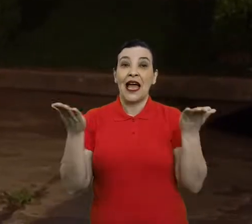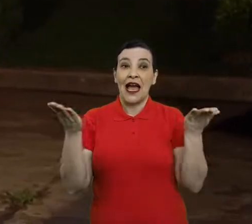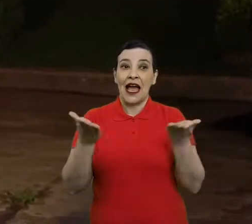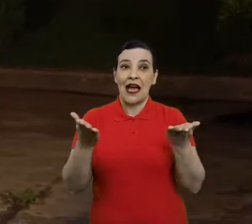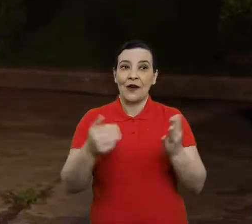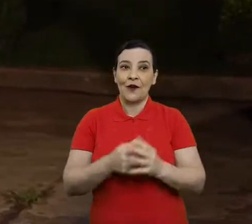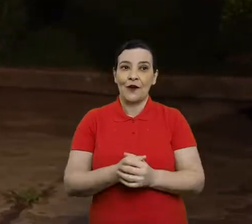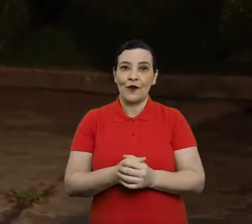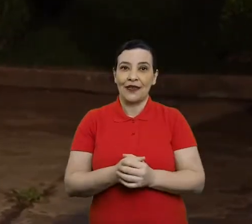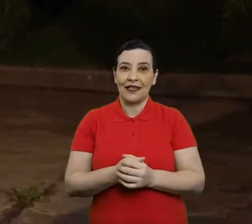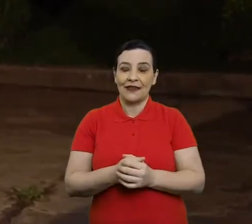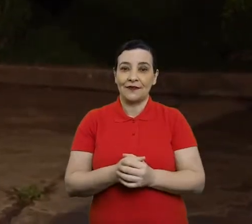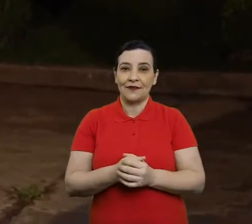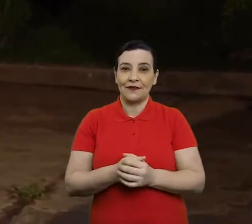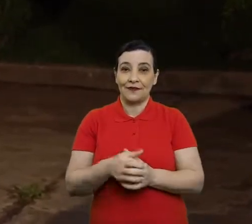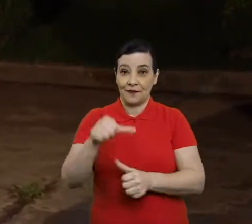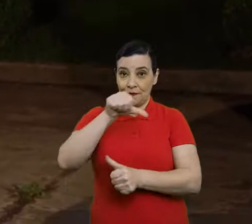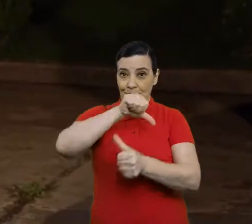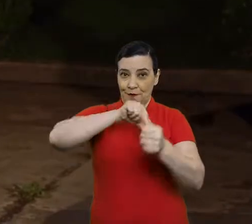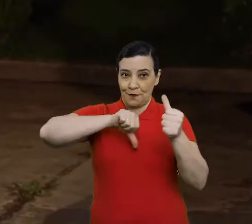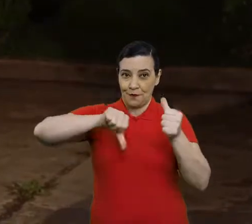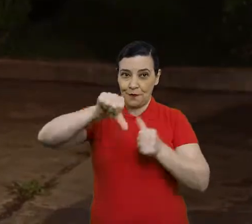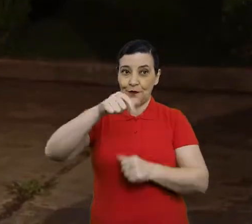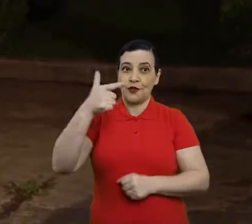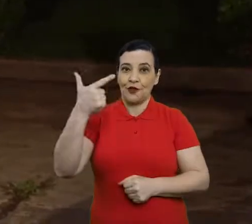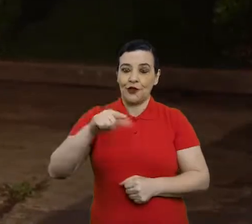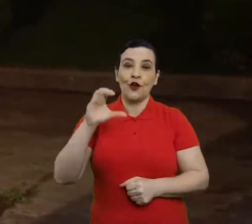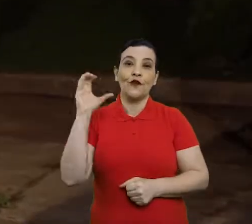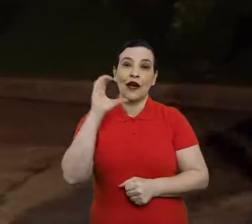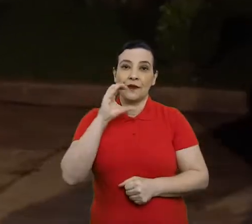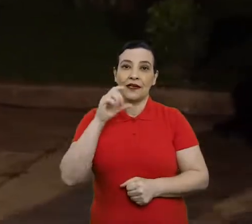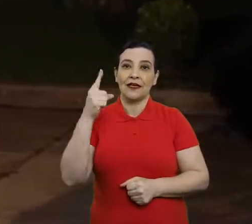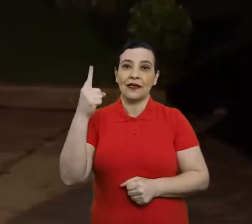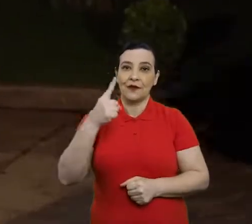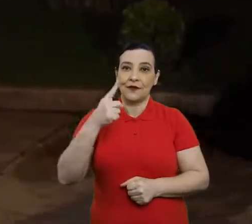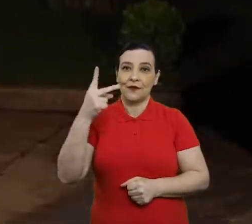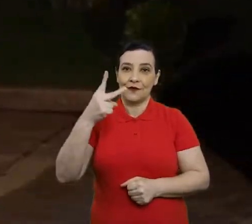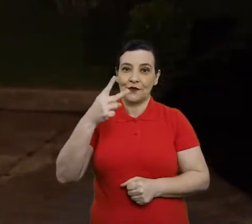gente inverte o sentido do giro e faz de novo, corridinho.